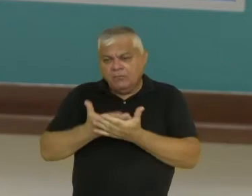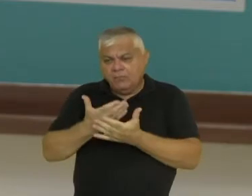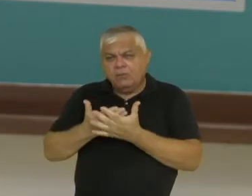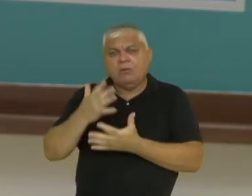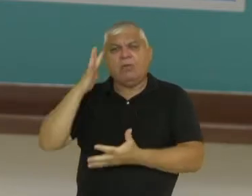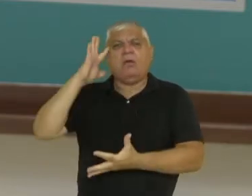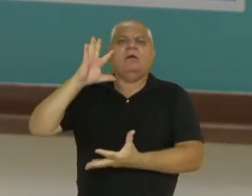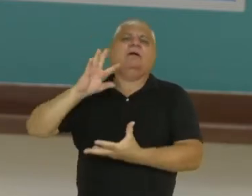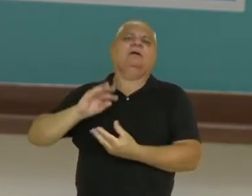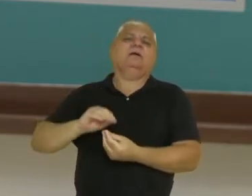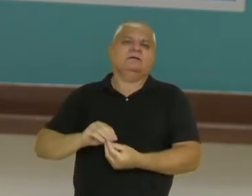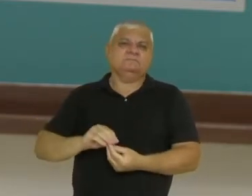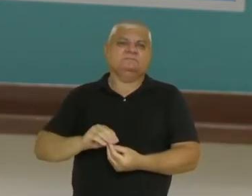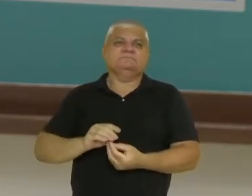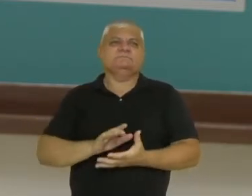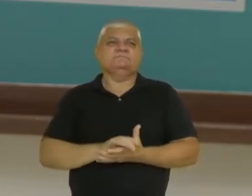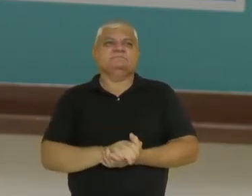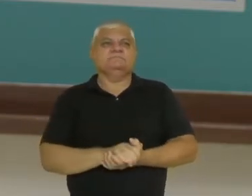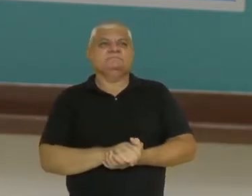conclusão.